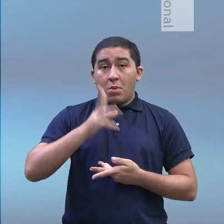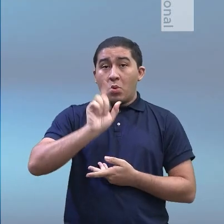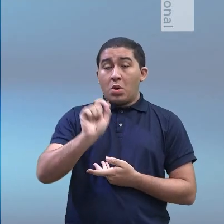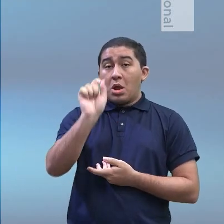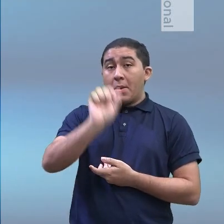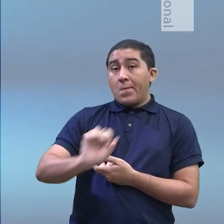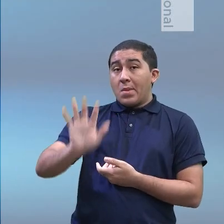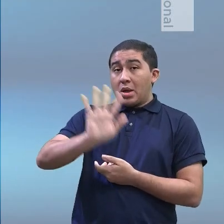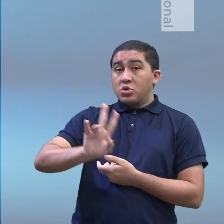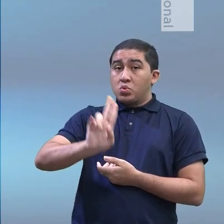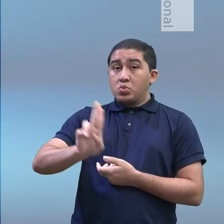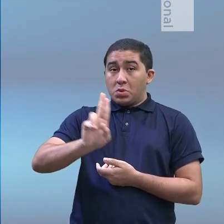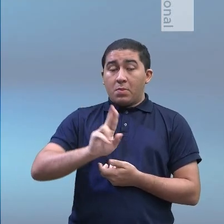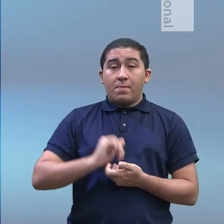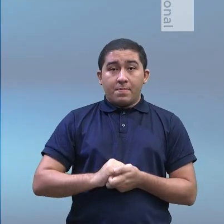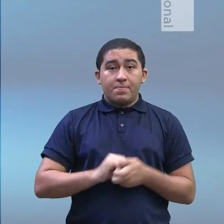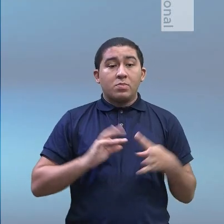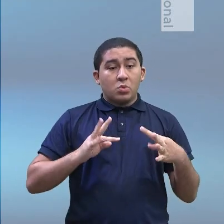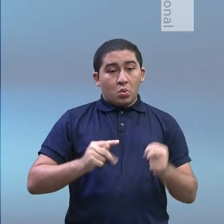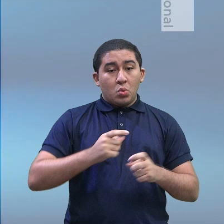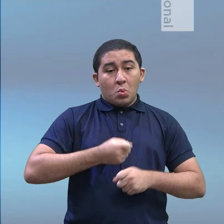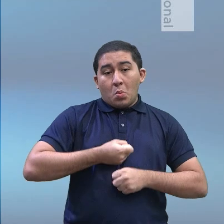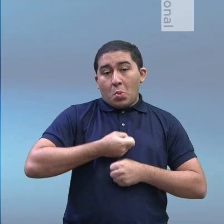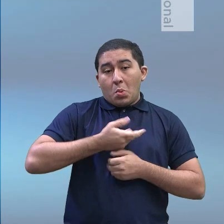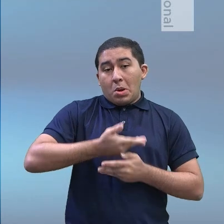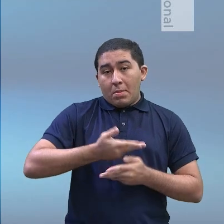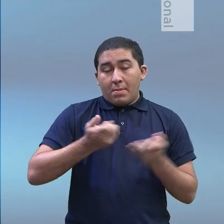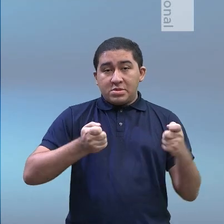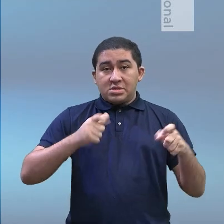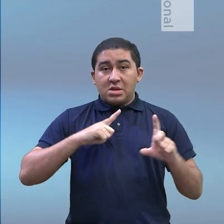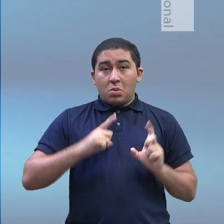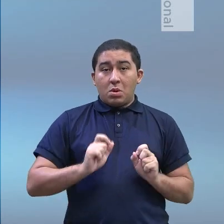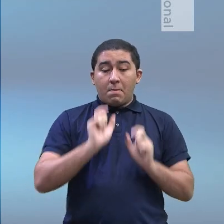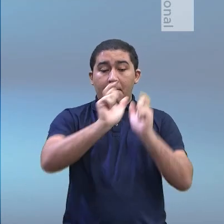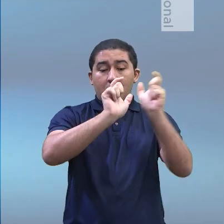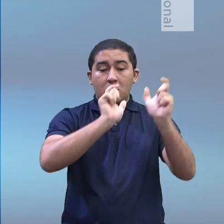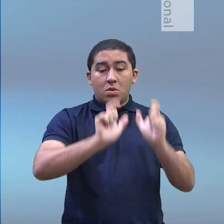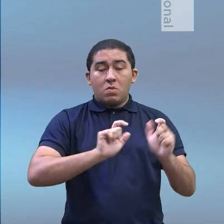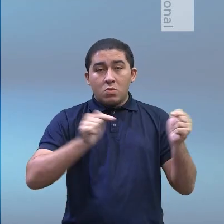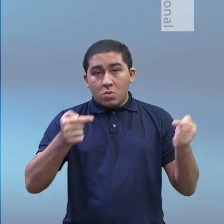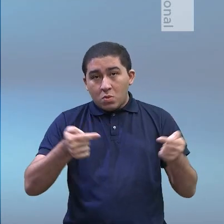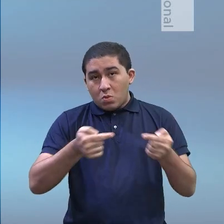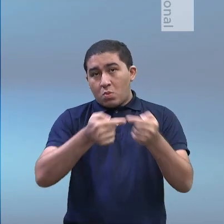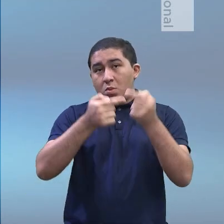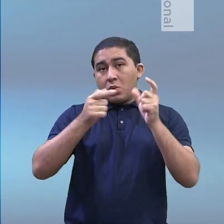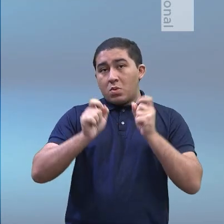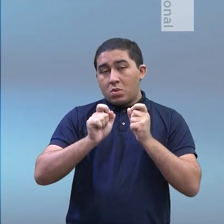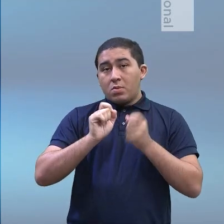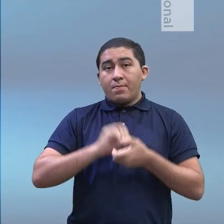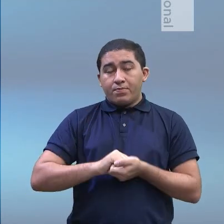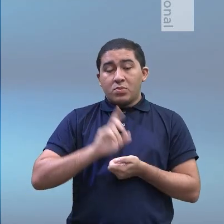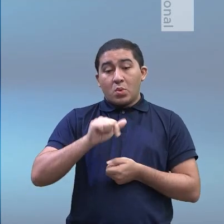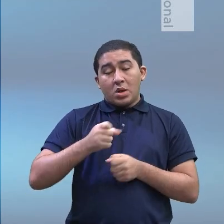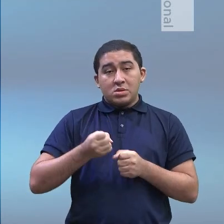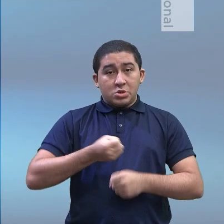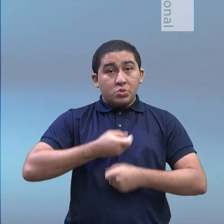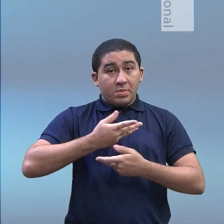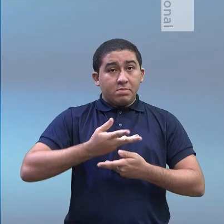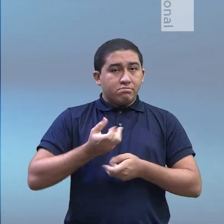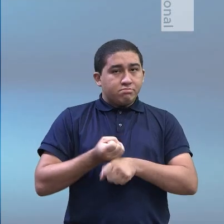né? Todo poema ele precisa ter essas palavras com essa forte carga